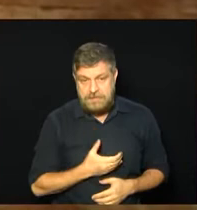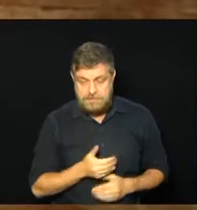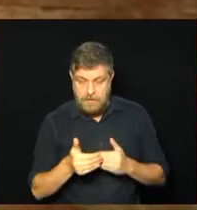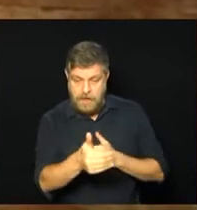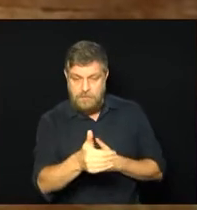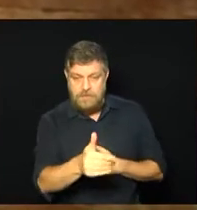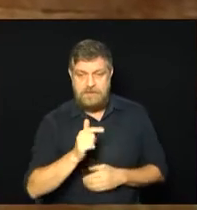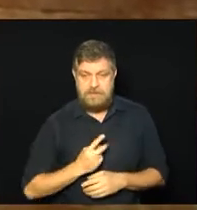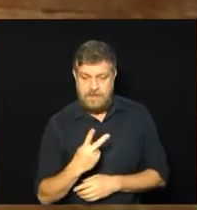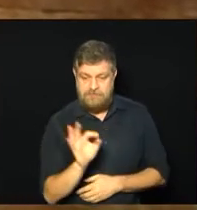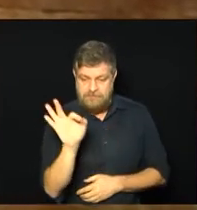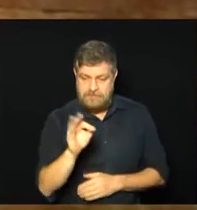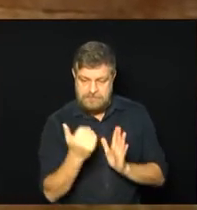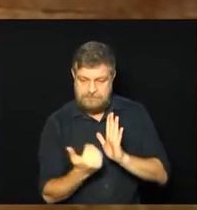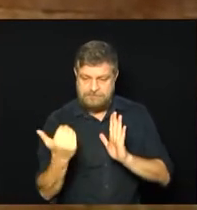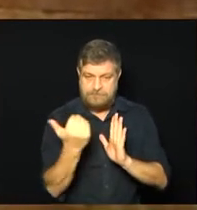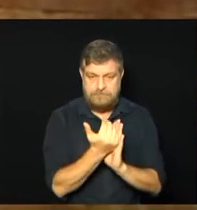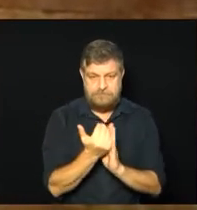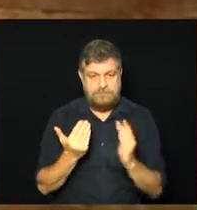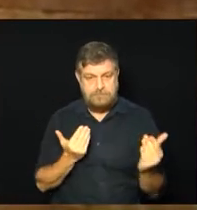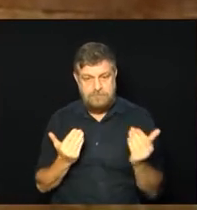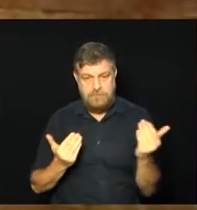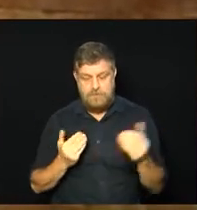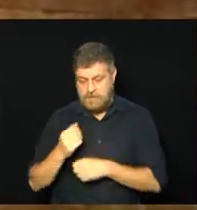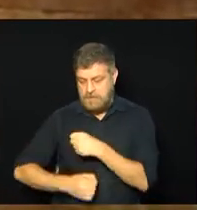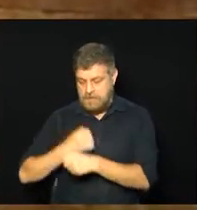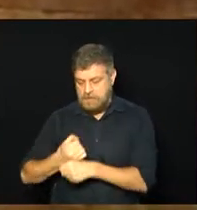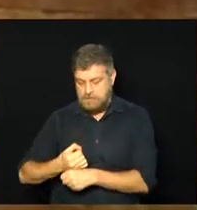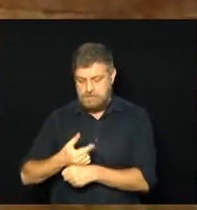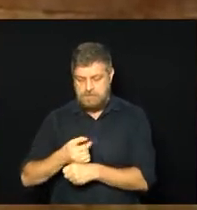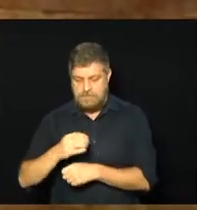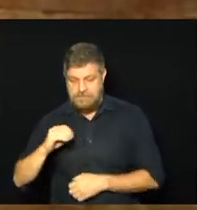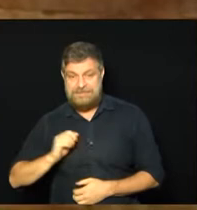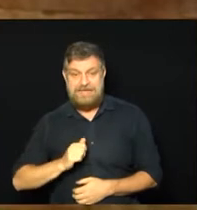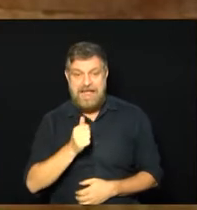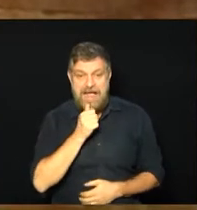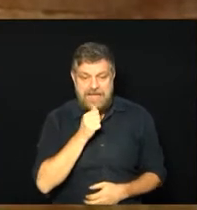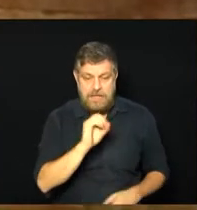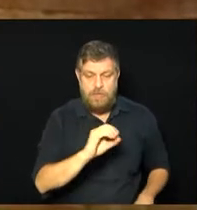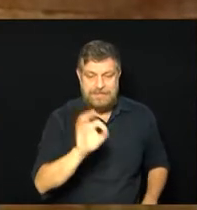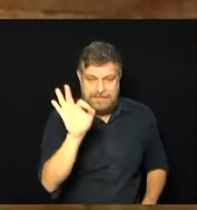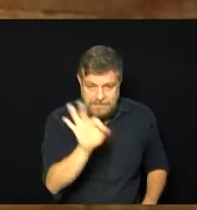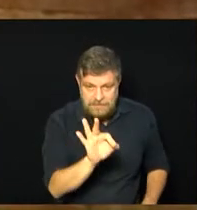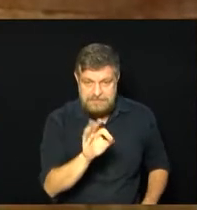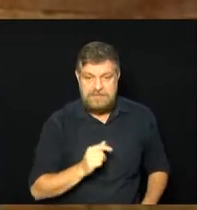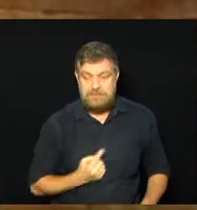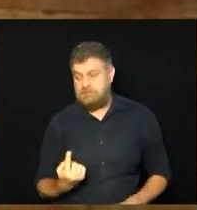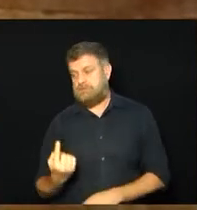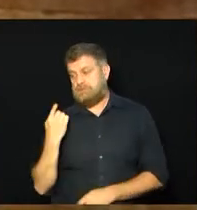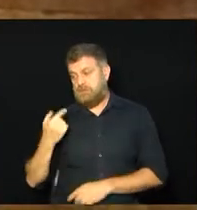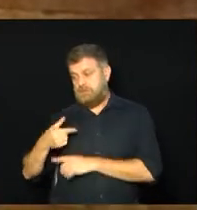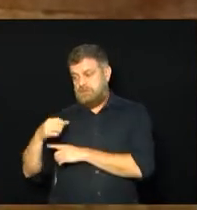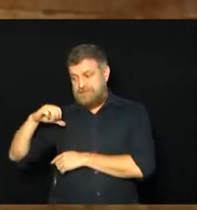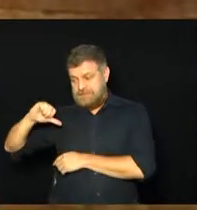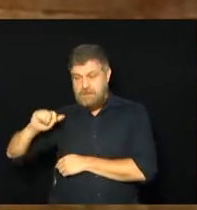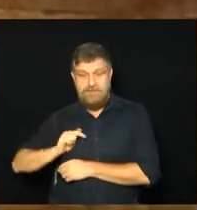aumento de 20% em comparação a 2020, ele ainda é 80% do que foi 2019, mas todas as casas, todos